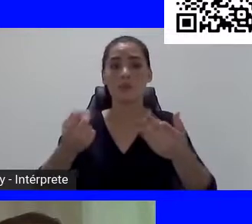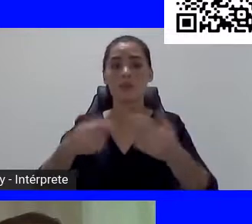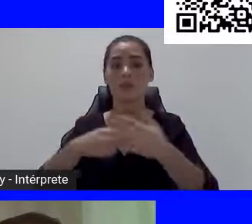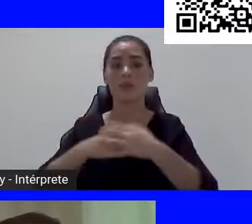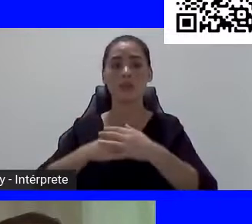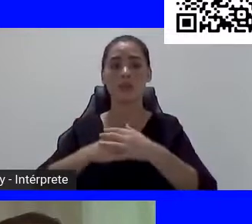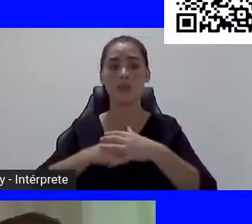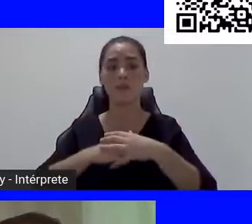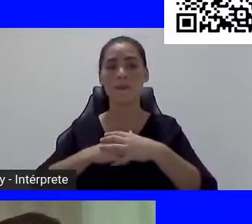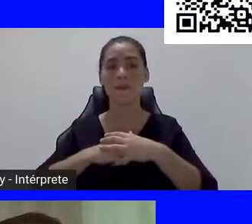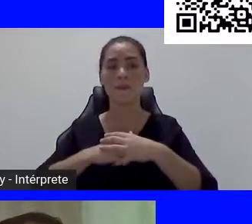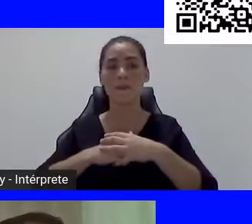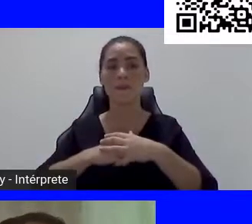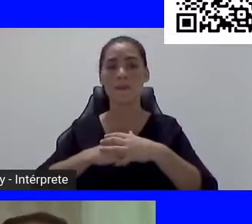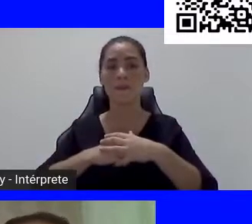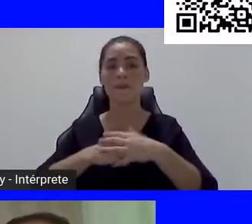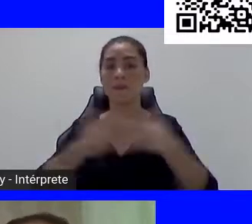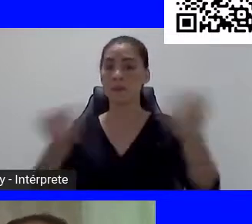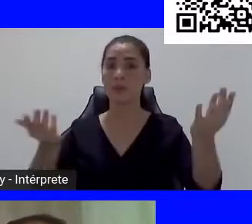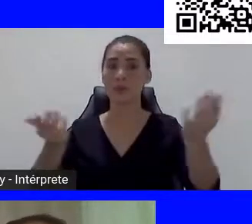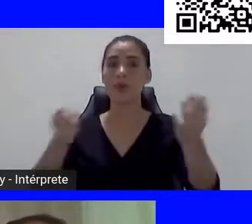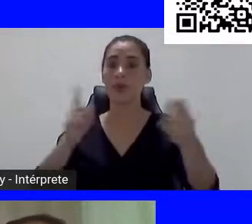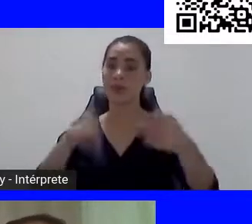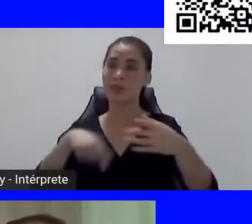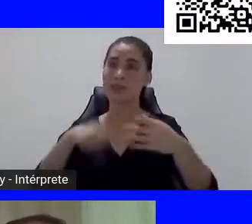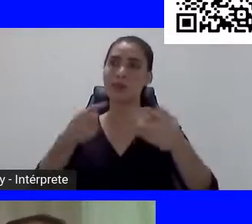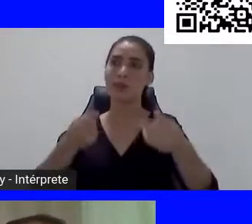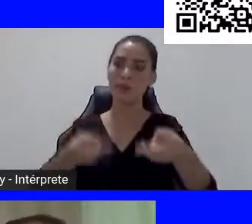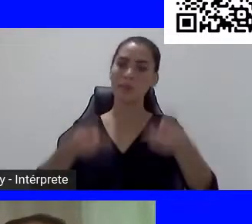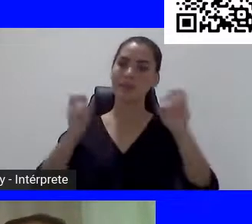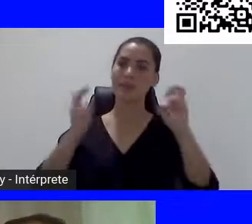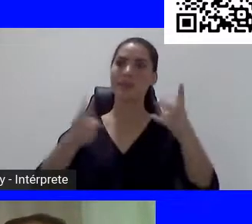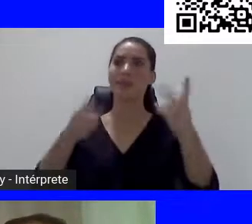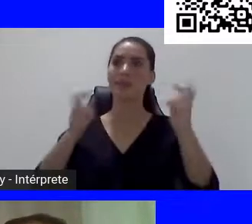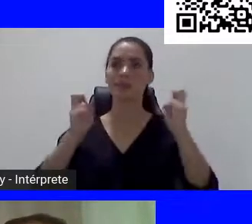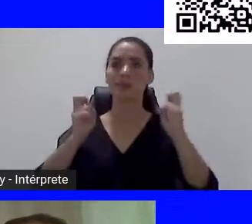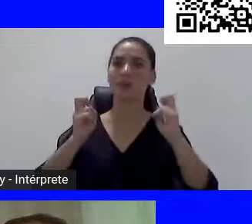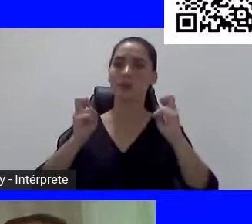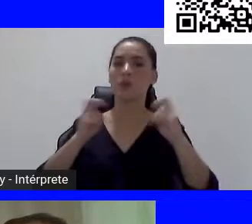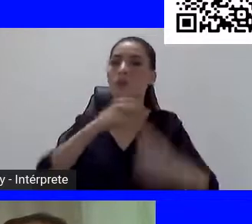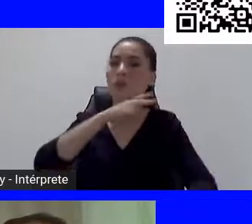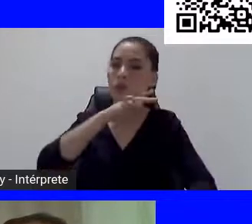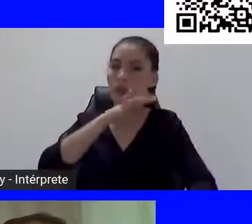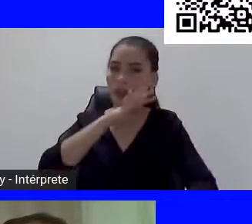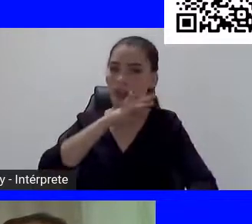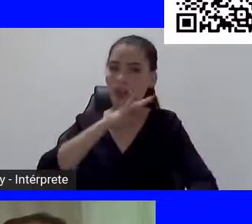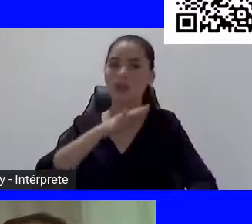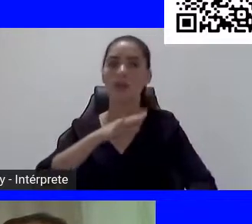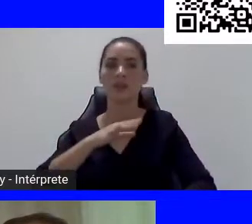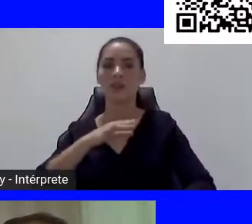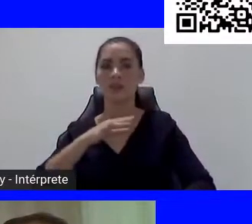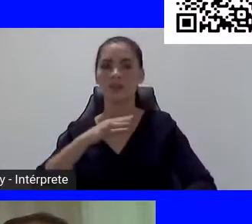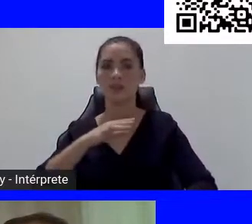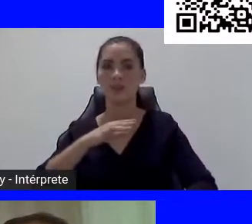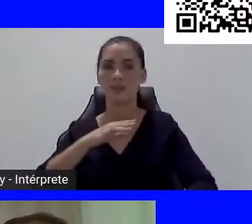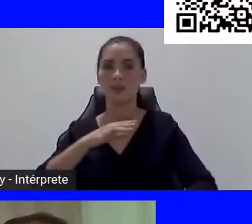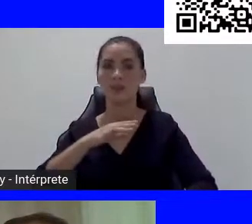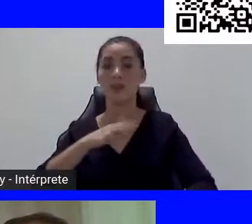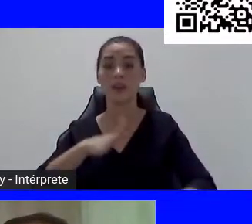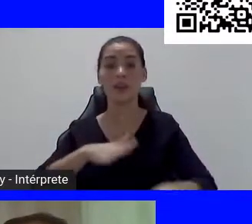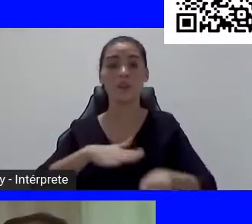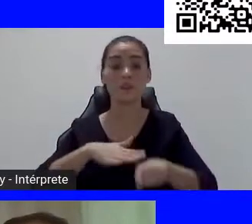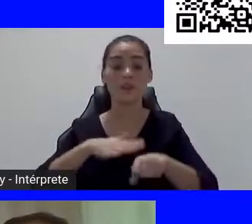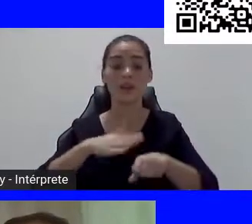isso. Essa é uma imagem mal elaborada e mal vendida do Brasil lá fora,